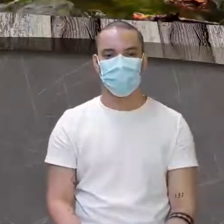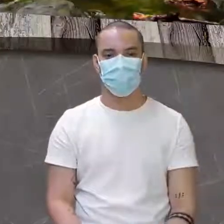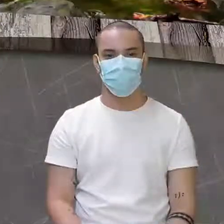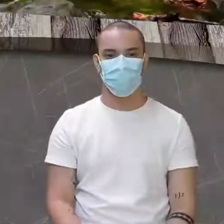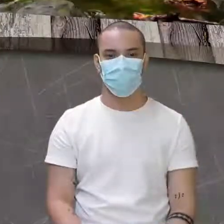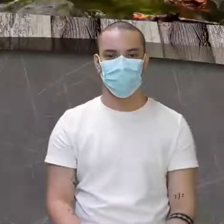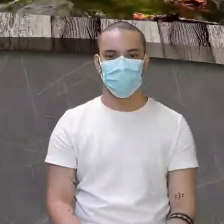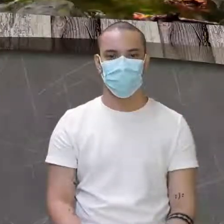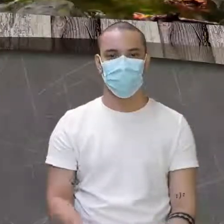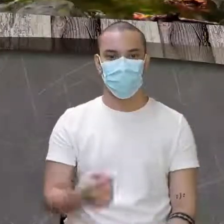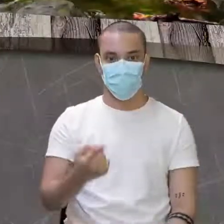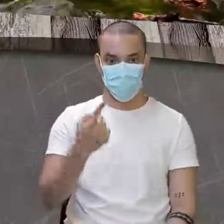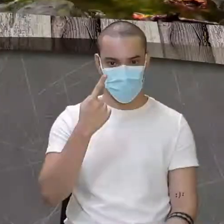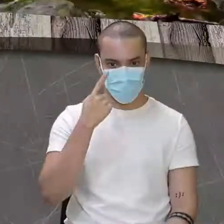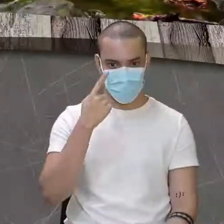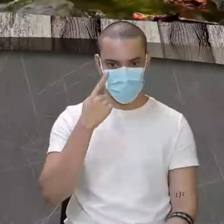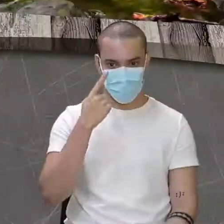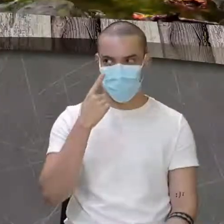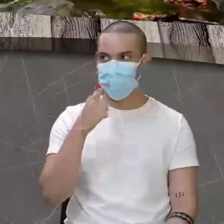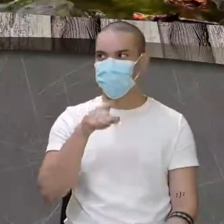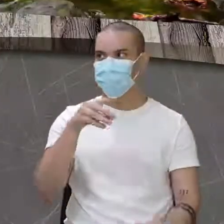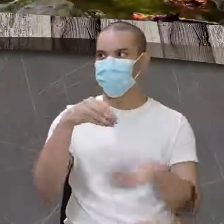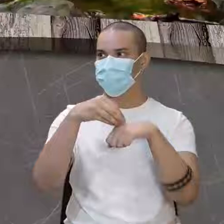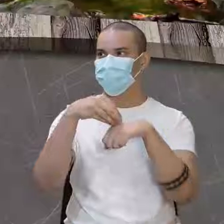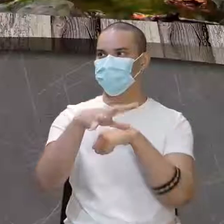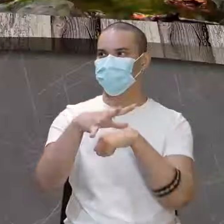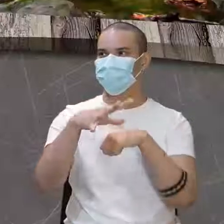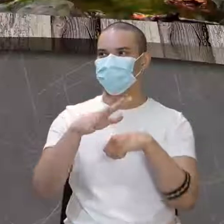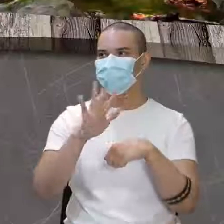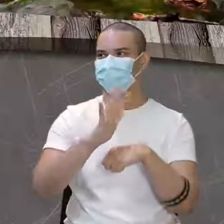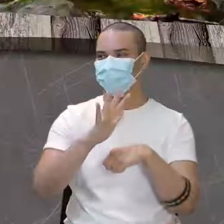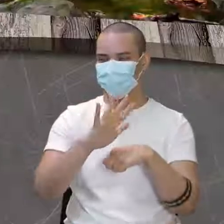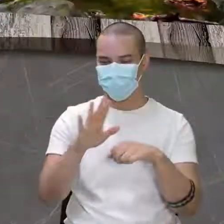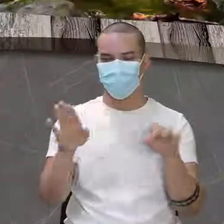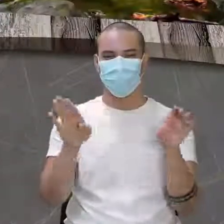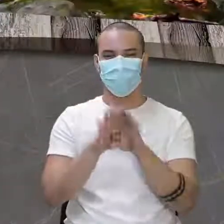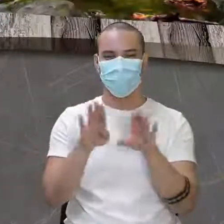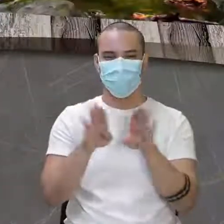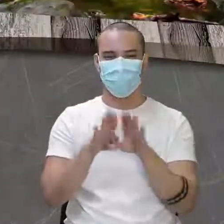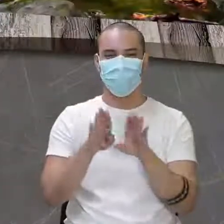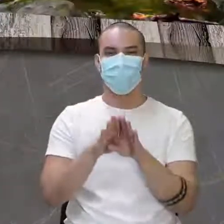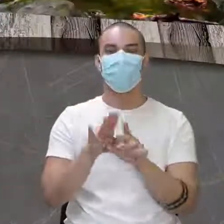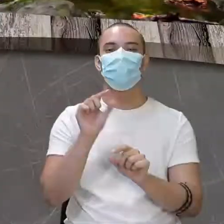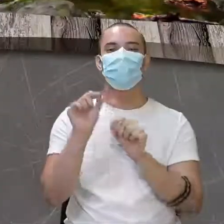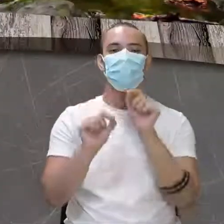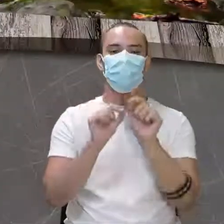Fica legalzinho aí. Olha, não tô falando para você não, tá, gente? É uma brincadeira aqui, interna.